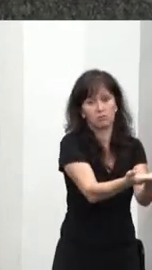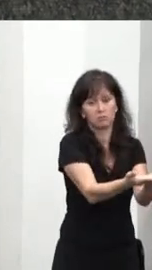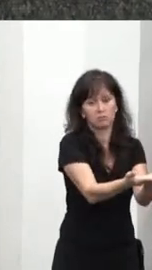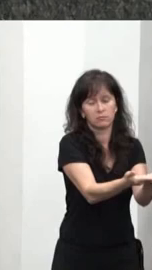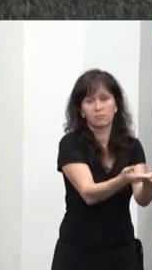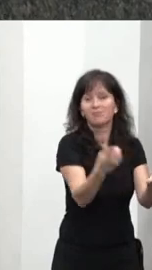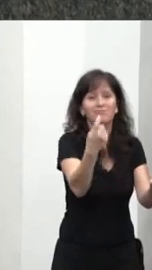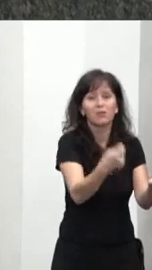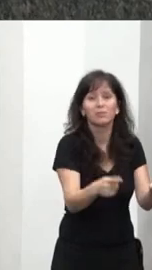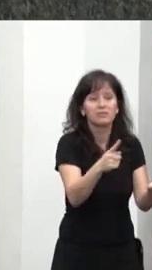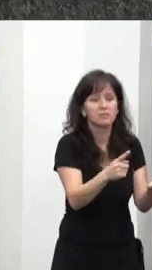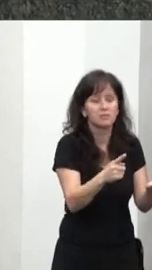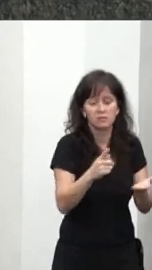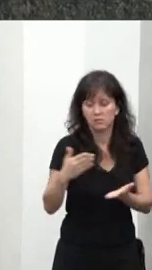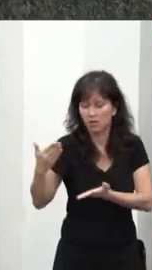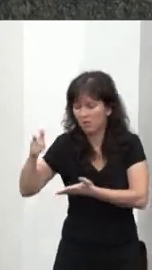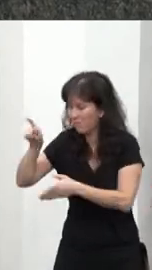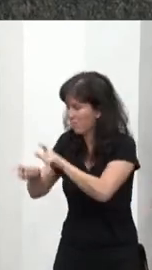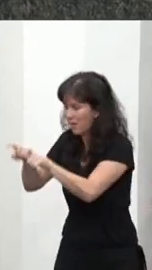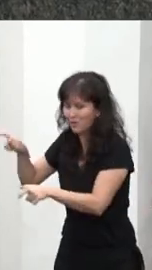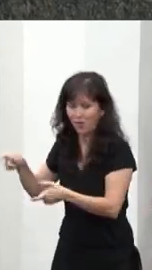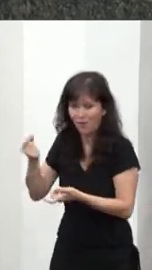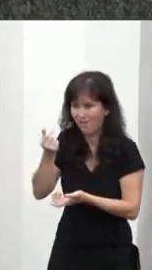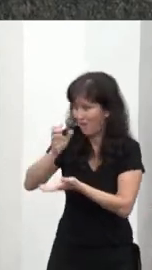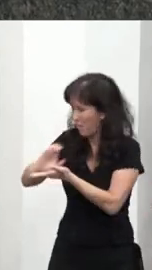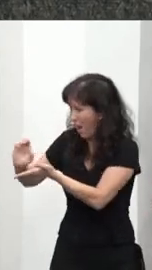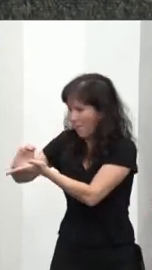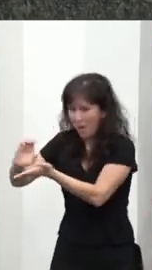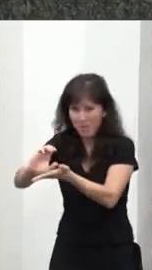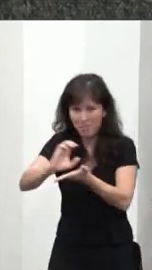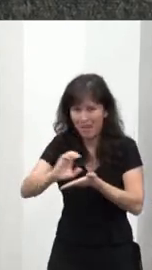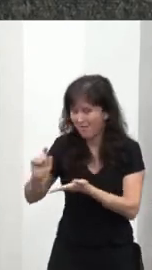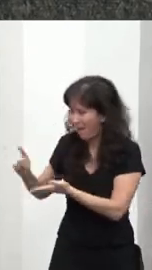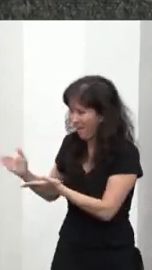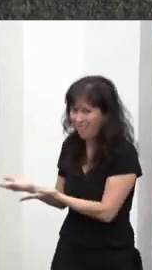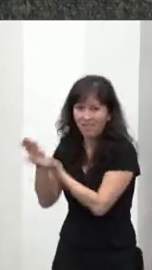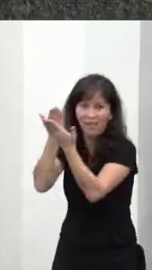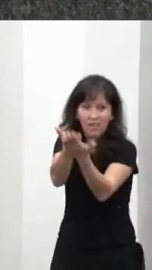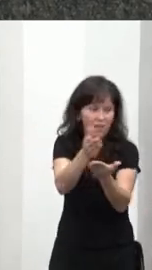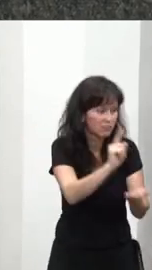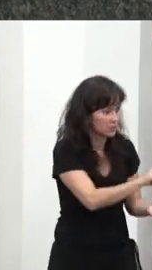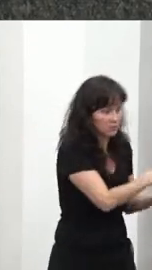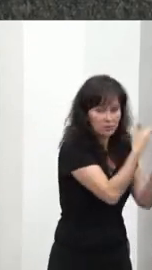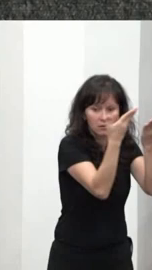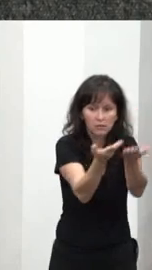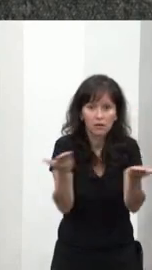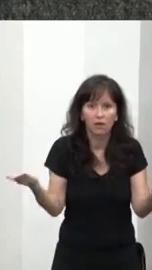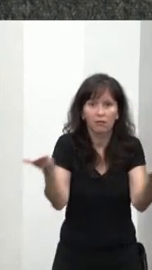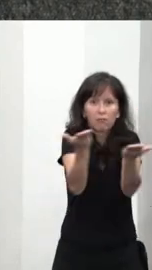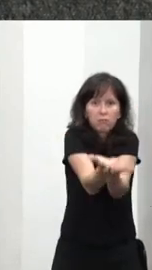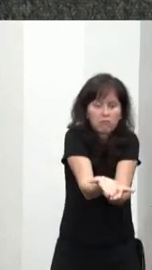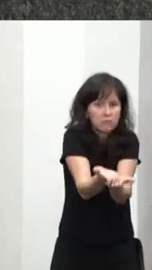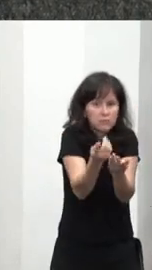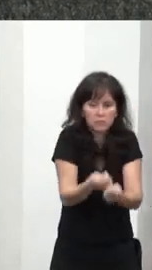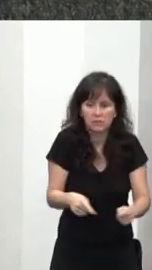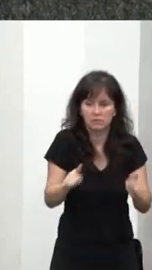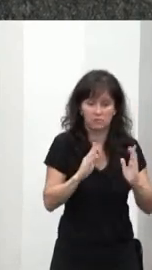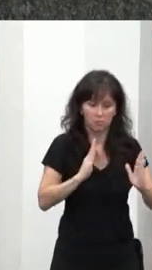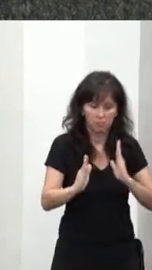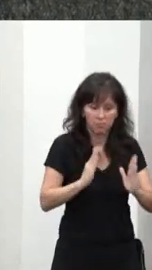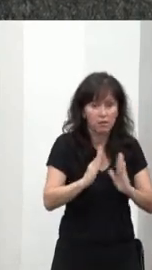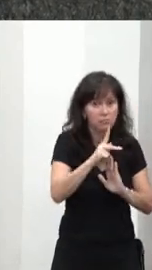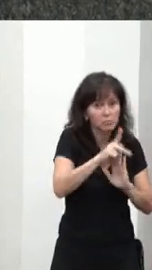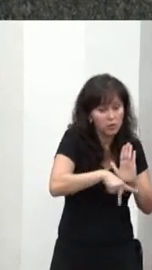dupla análise de prestação de conta individual então o prazo dos projetos isso é muito importante ser colocado quem vai